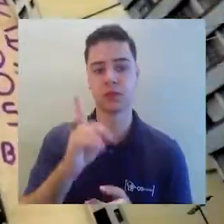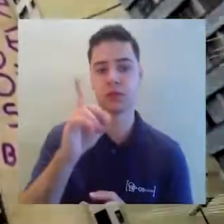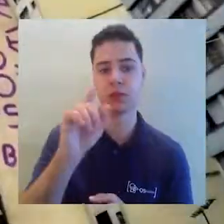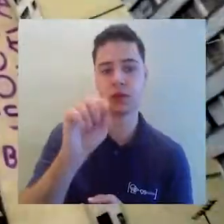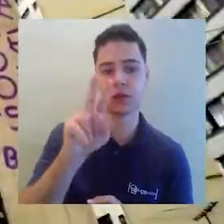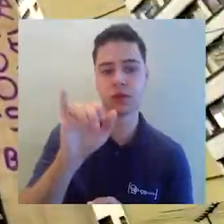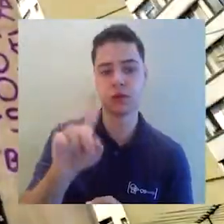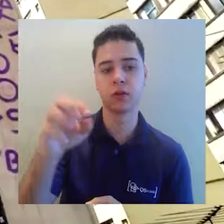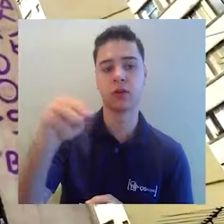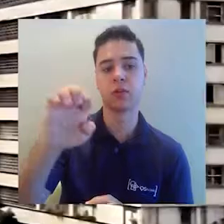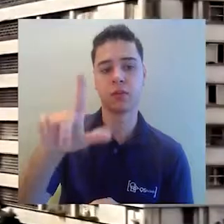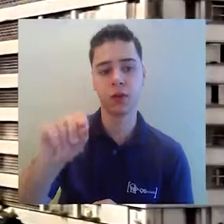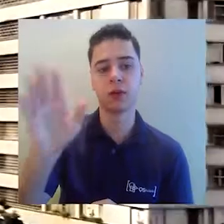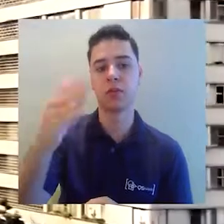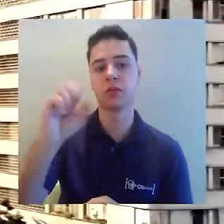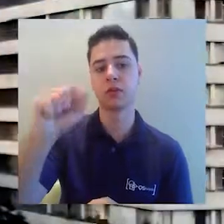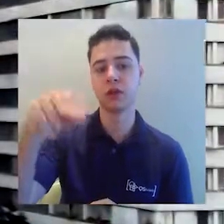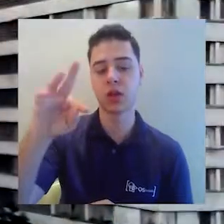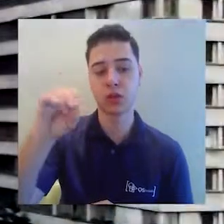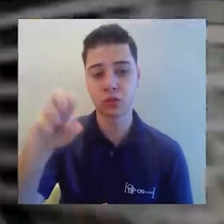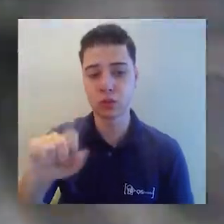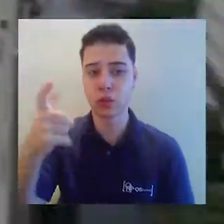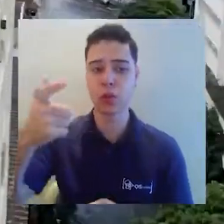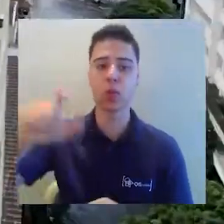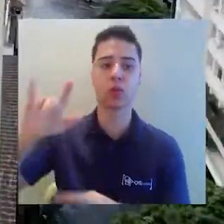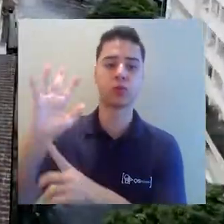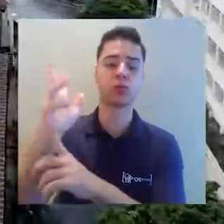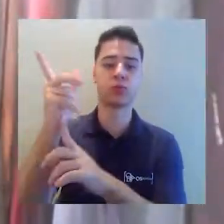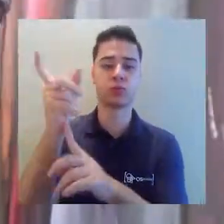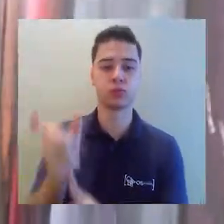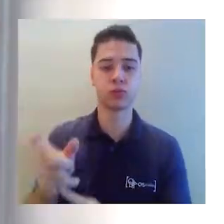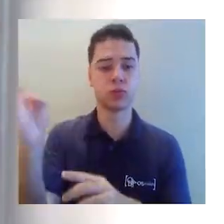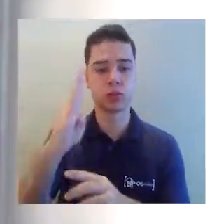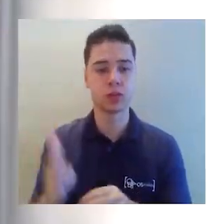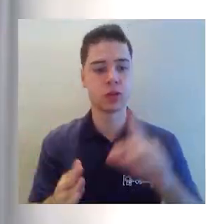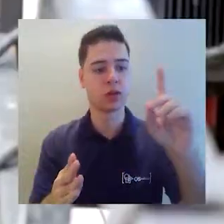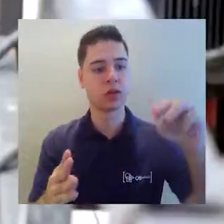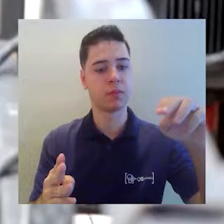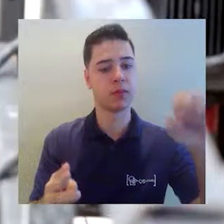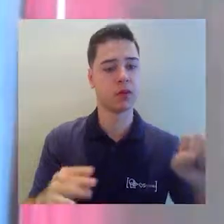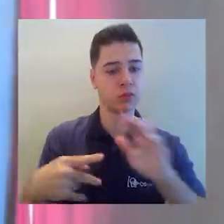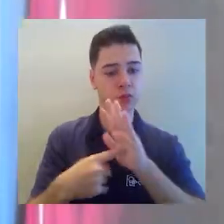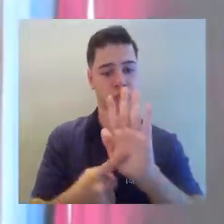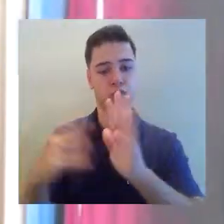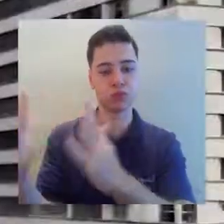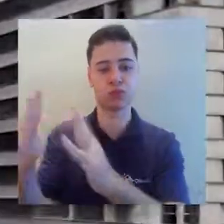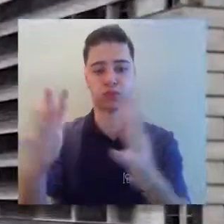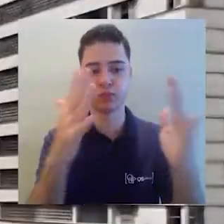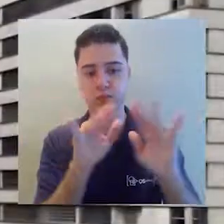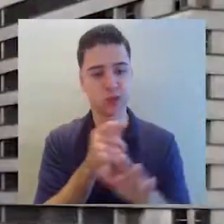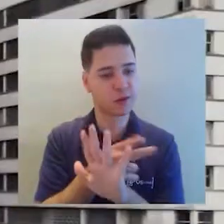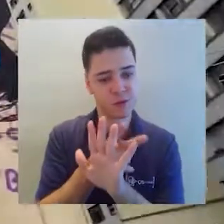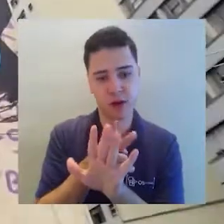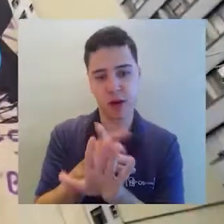Davi de Melo Santos é mais conhecido como DMS. Ele é outro artista brasileiro com grande destaque no cenário da street art, com